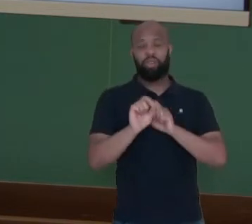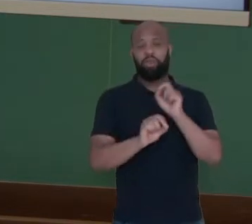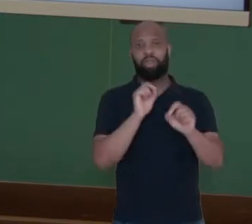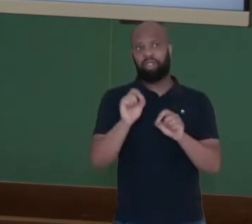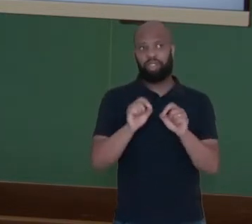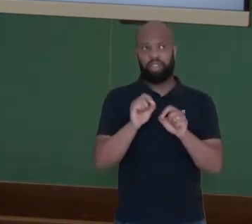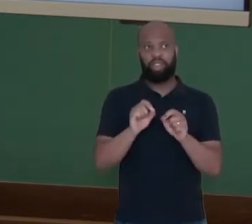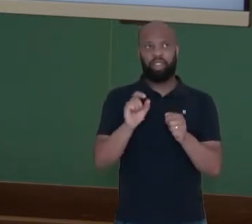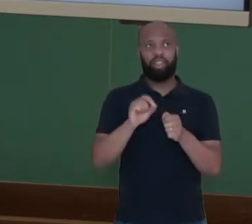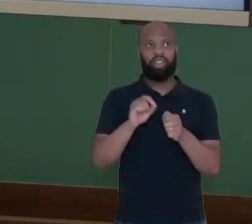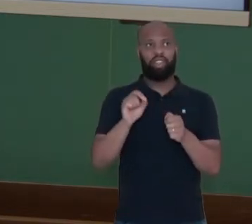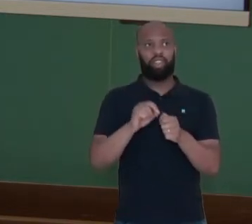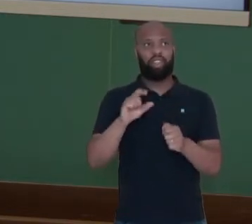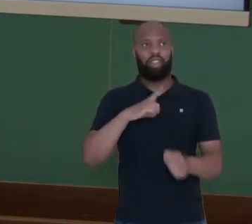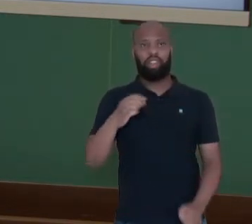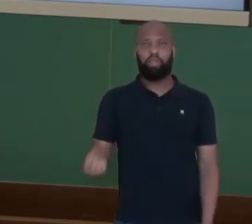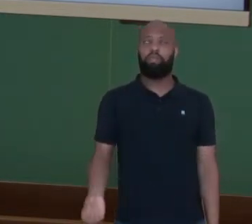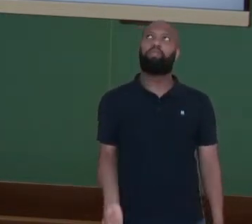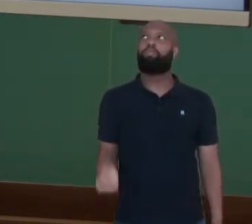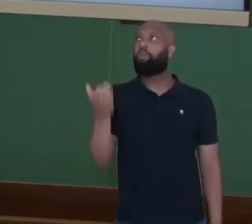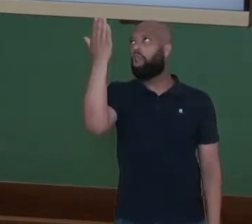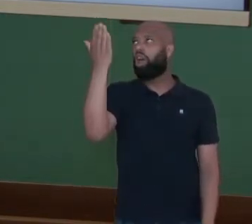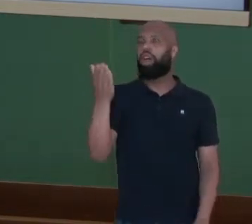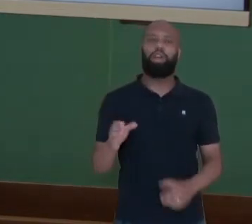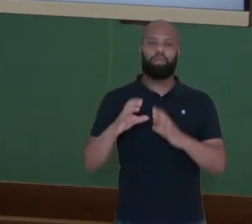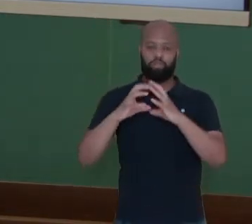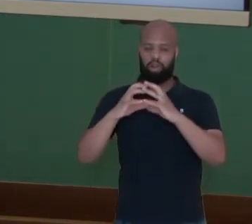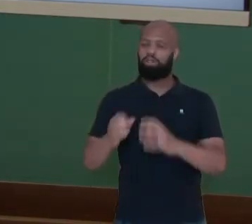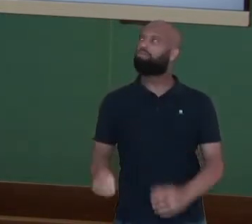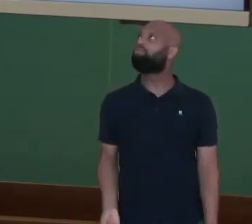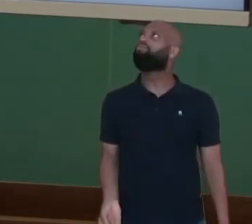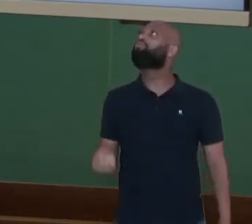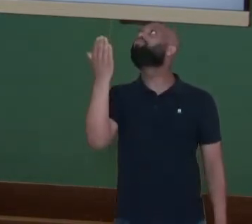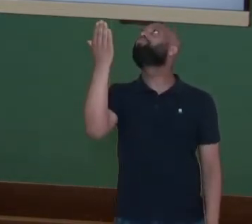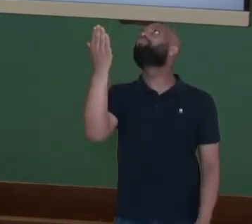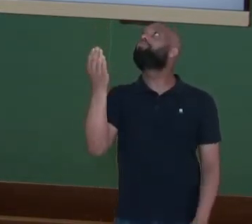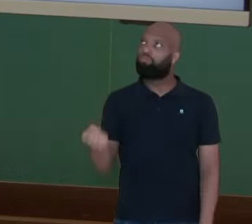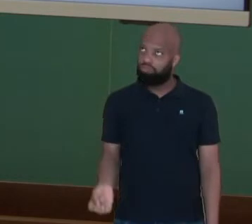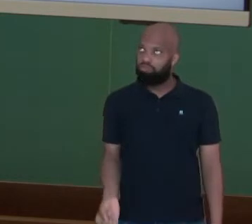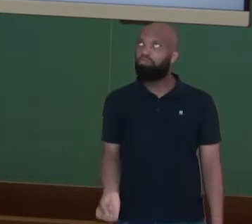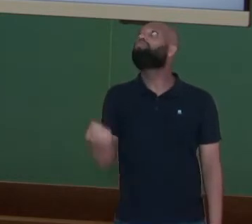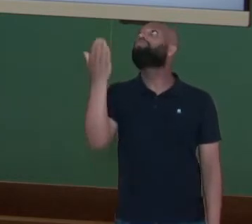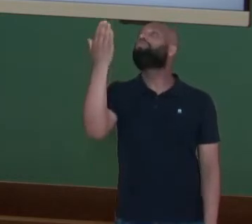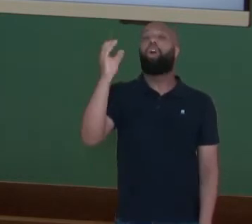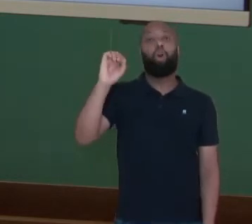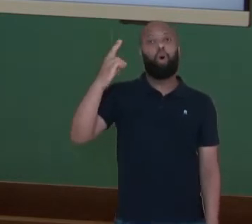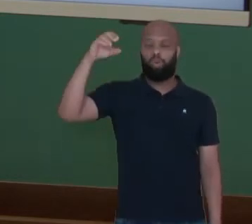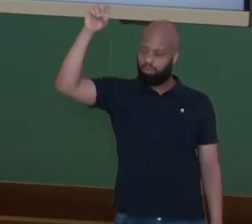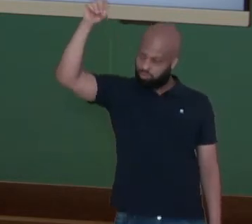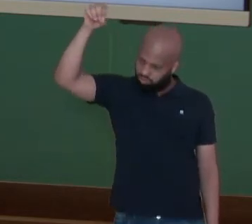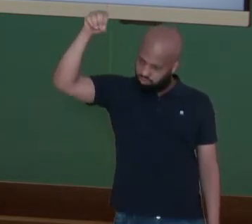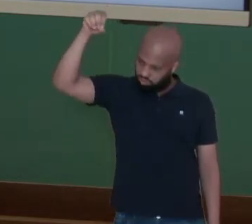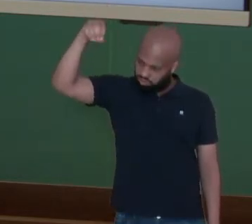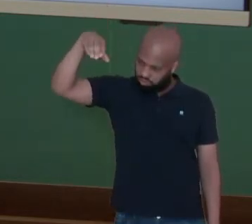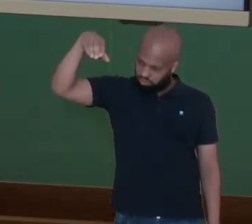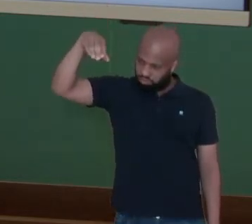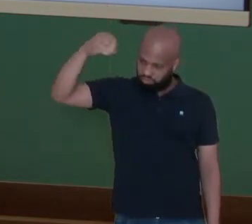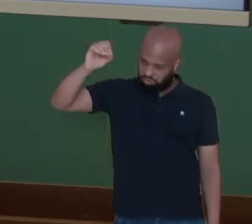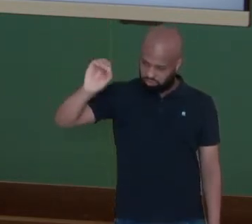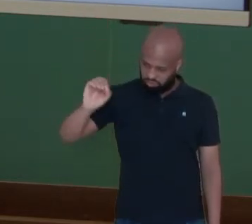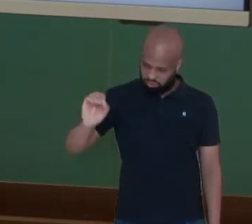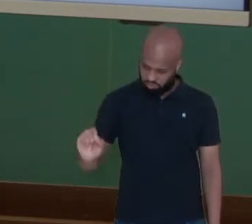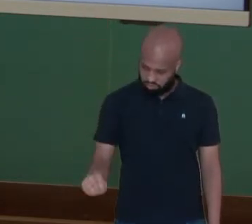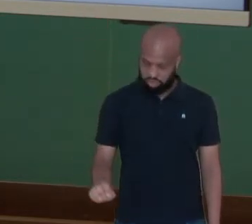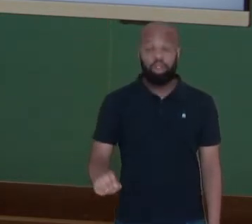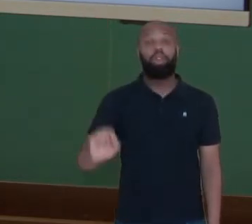que é lançar uma bolinha para cima, né? Ou, no caso, deixar uma bolinha cair. O que acaba